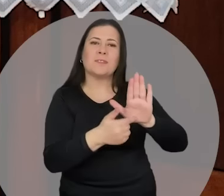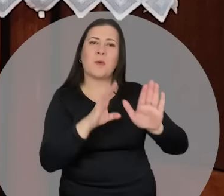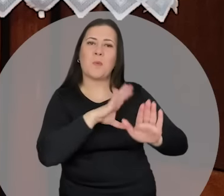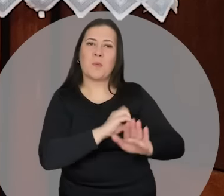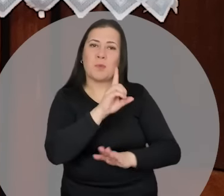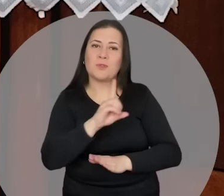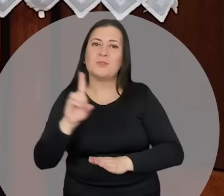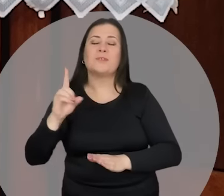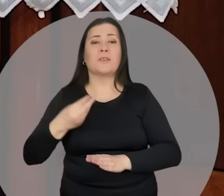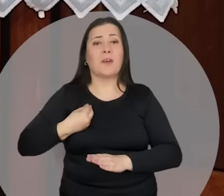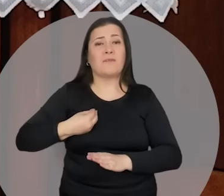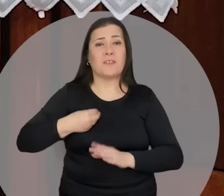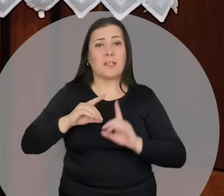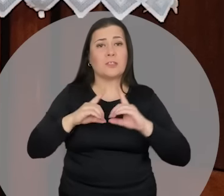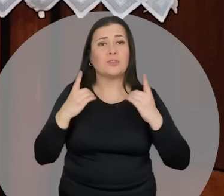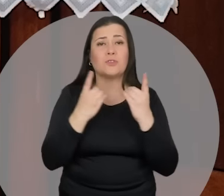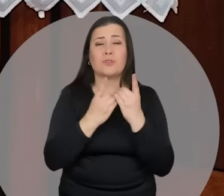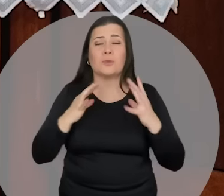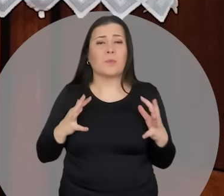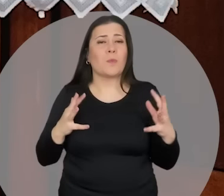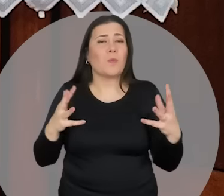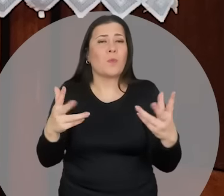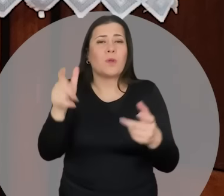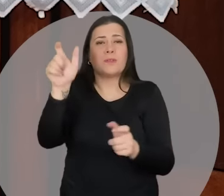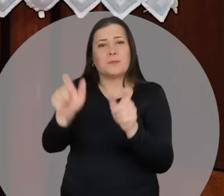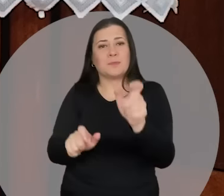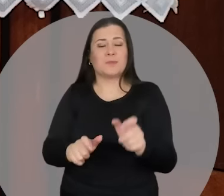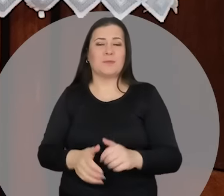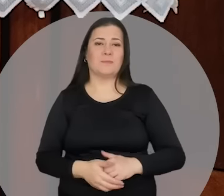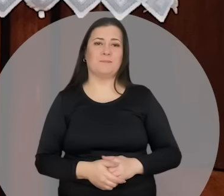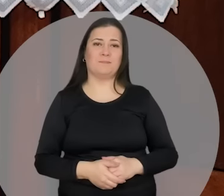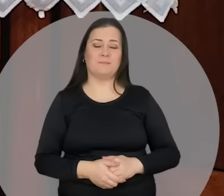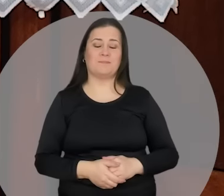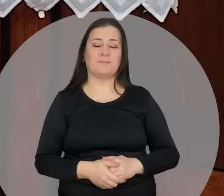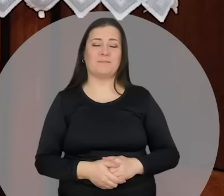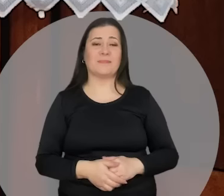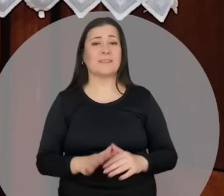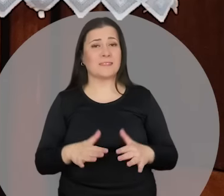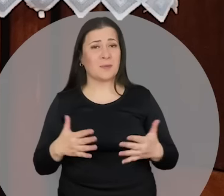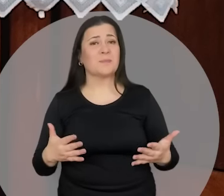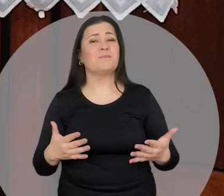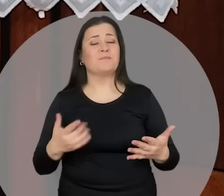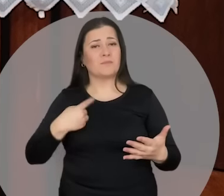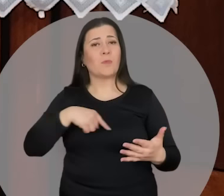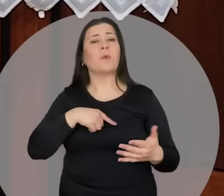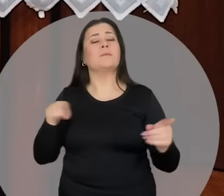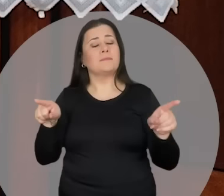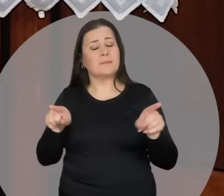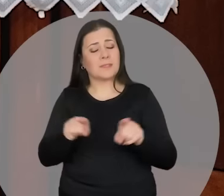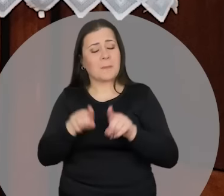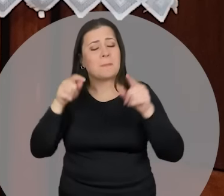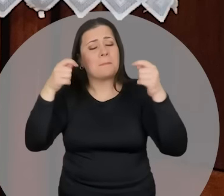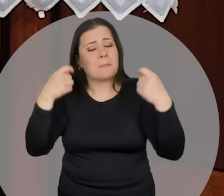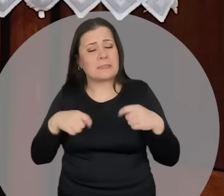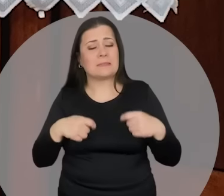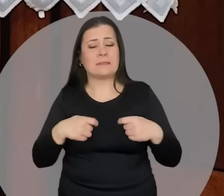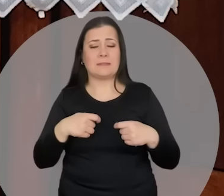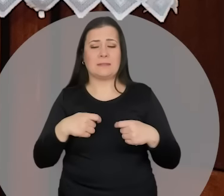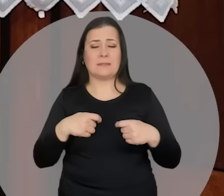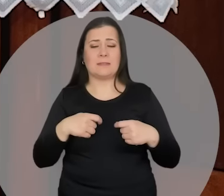para todas as pessoas. Dessa forma, também deveríamos dizer, eu e